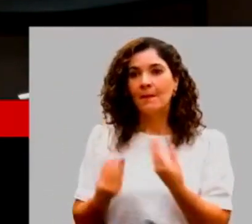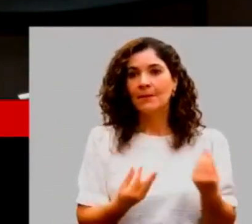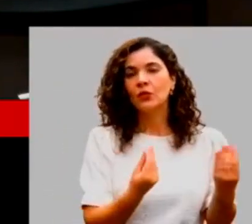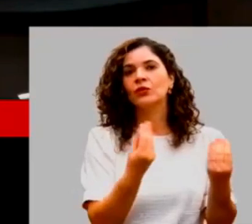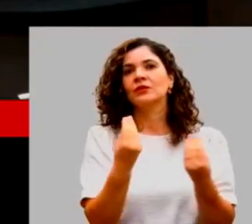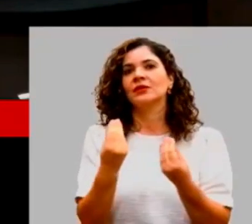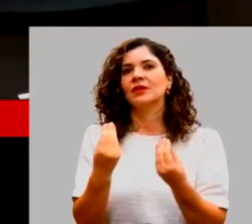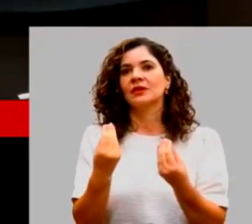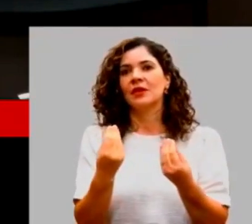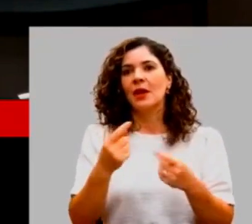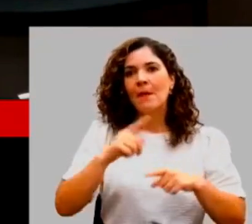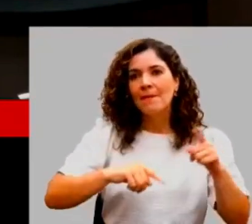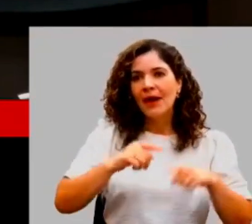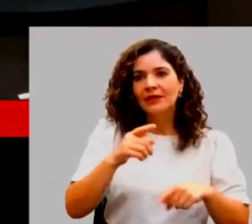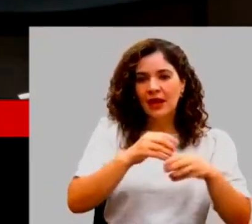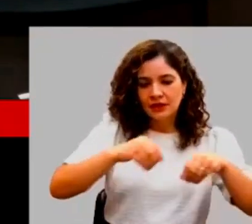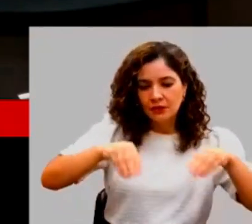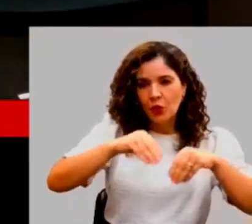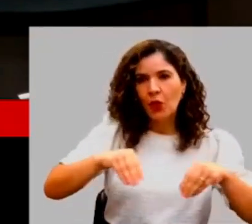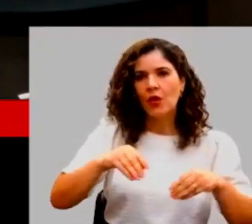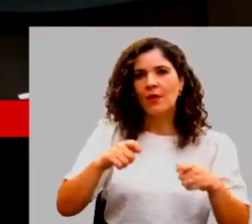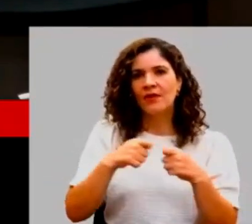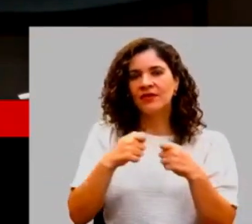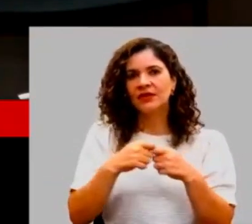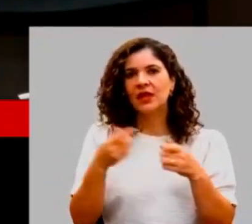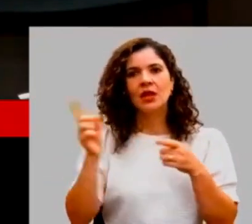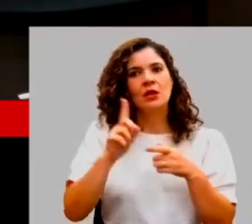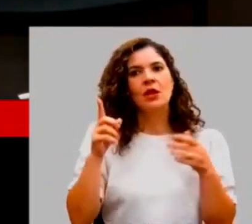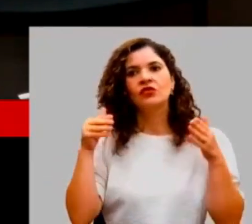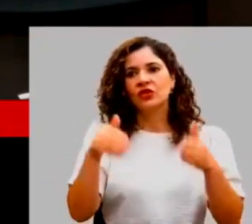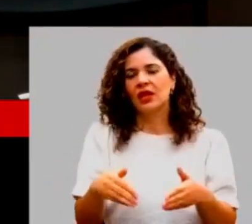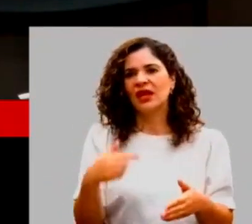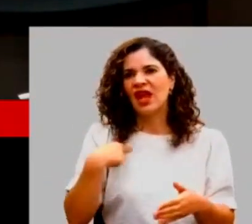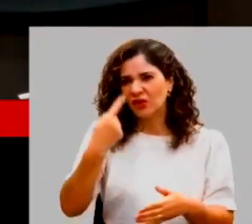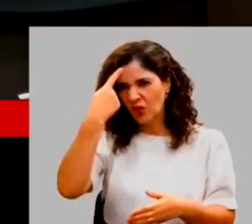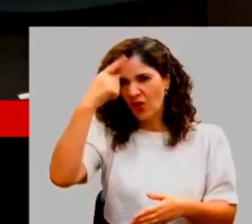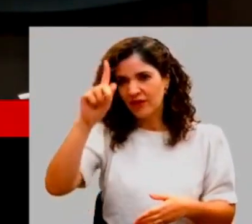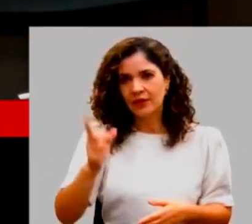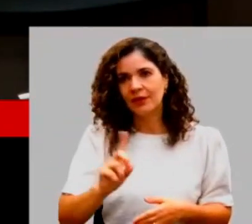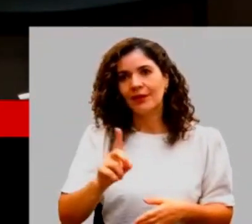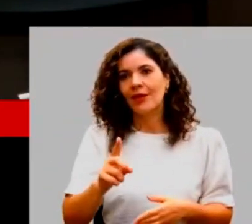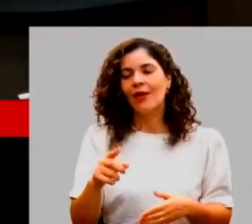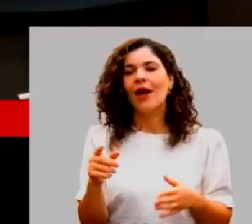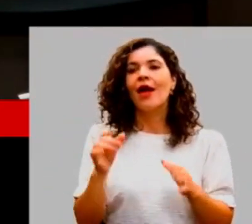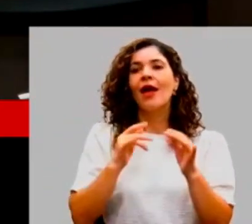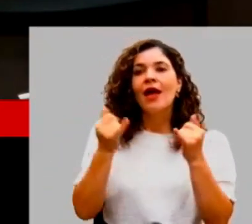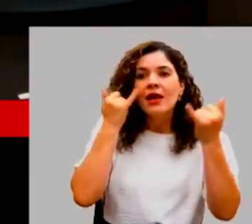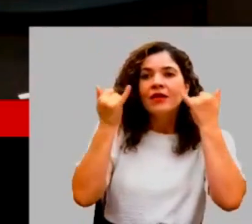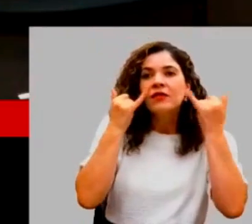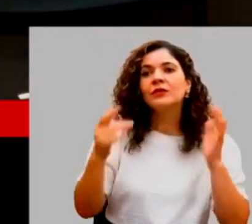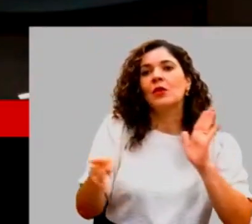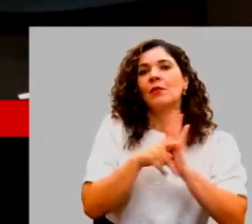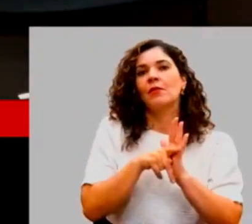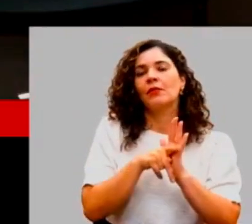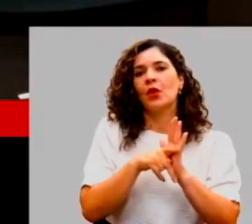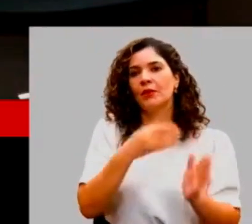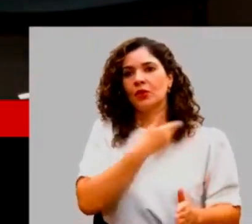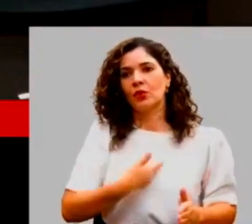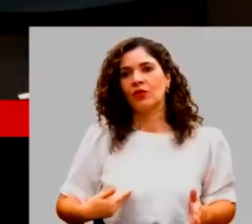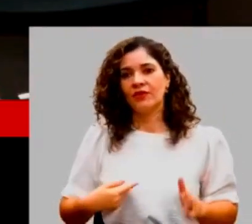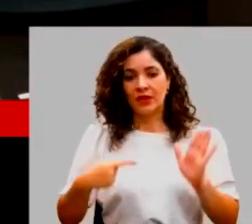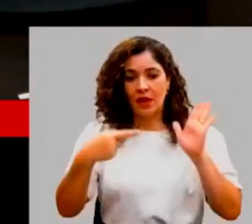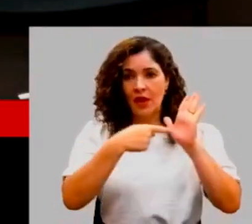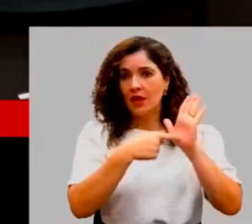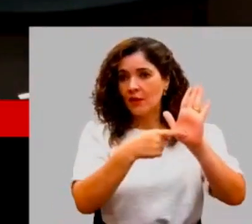prima não chegam aqui eu estou inventando dados não é dados da apresentação do próprio governo tá aqui